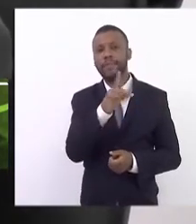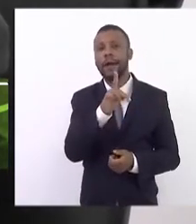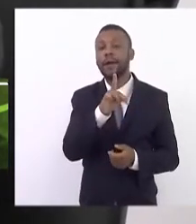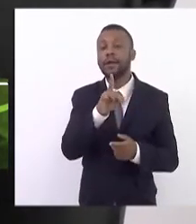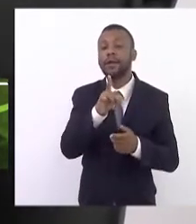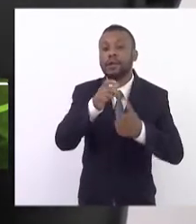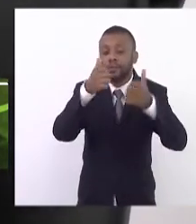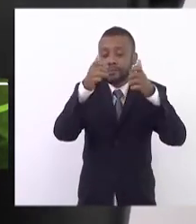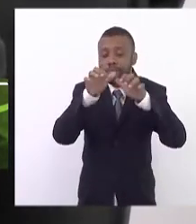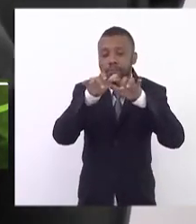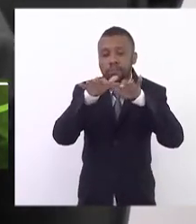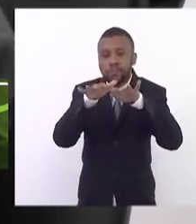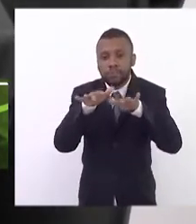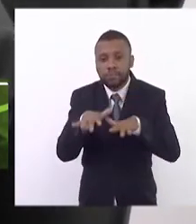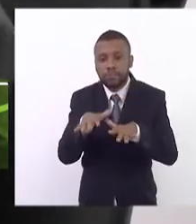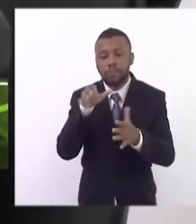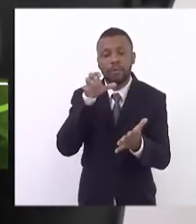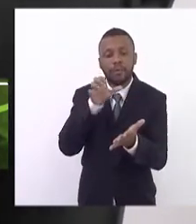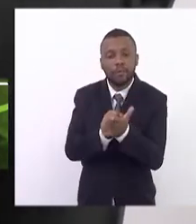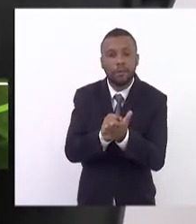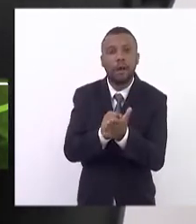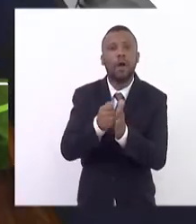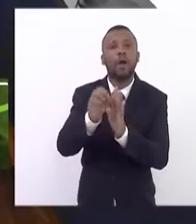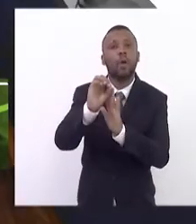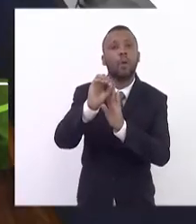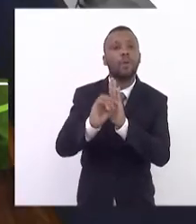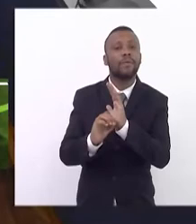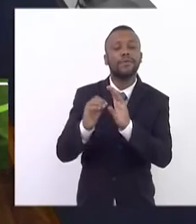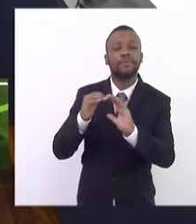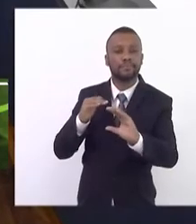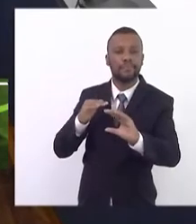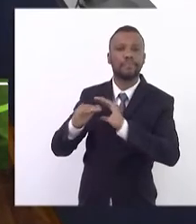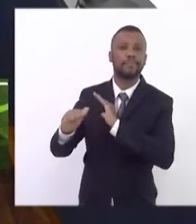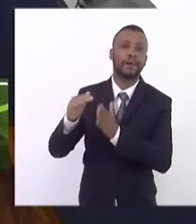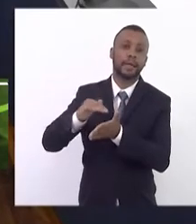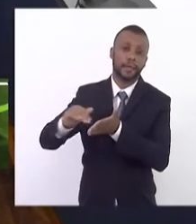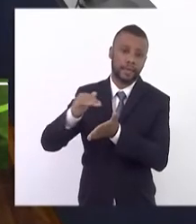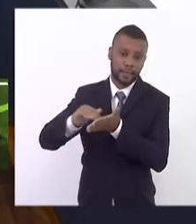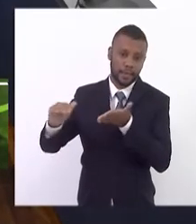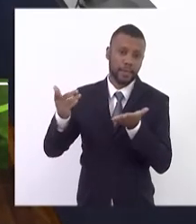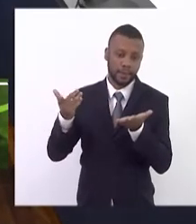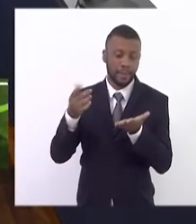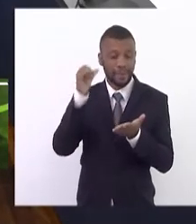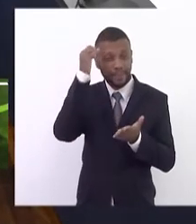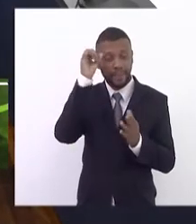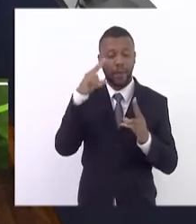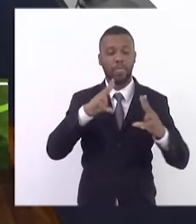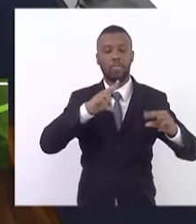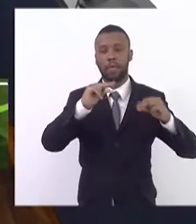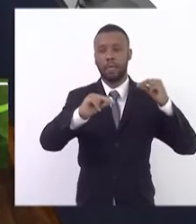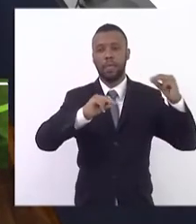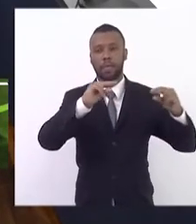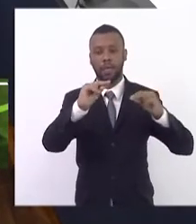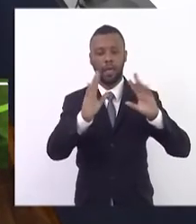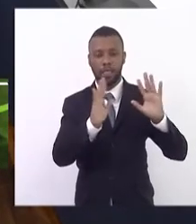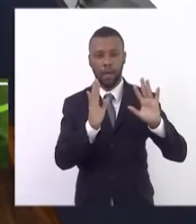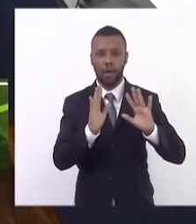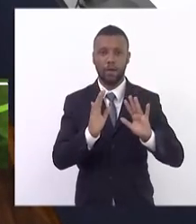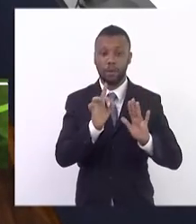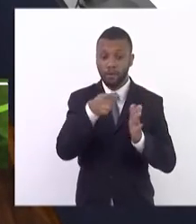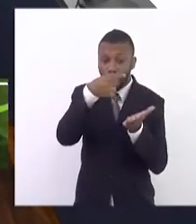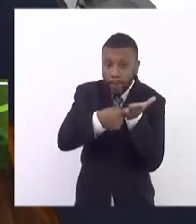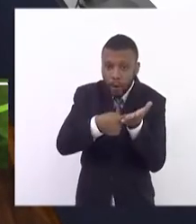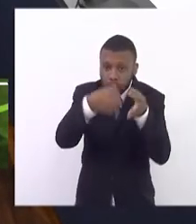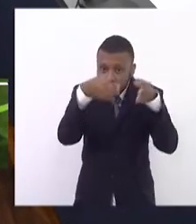formalizar por ofício para a secretaria, para nada ficar de boca. Perfeito. Doutora Irlaine,